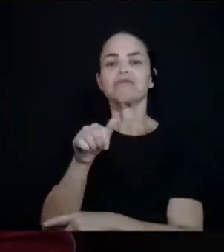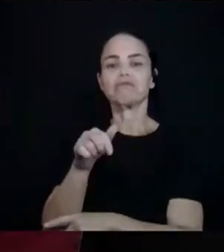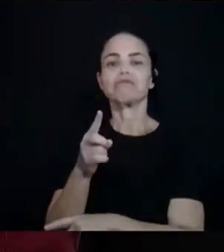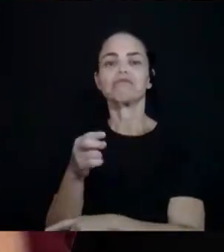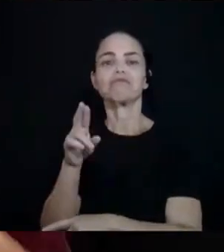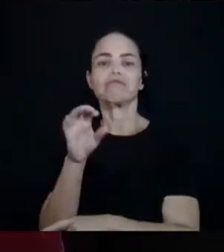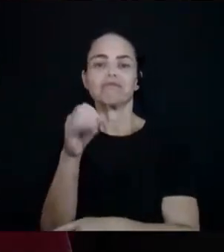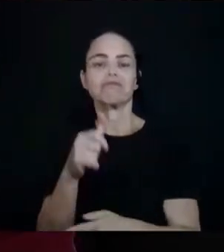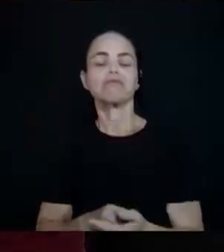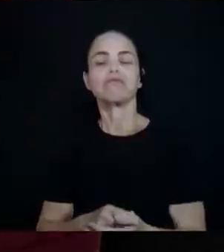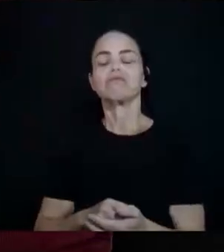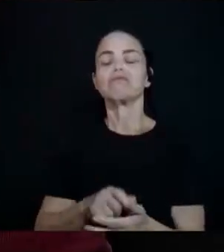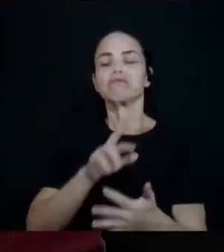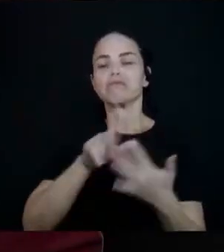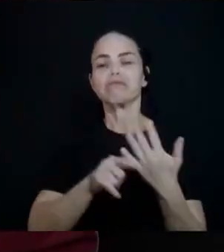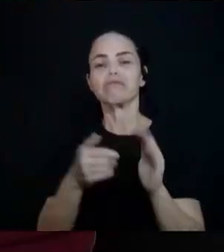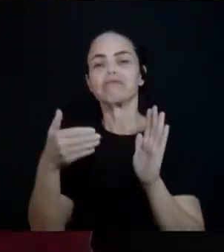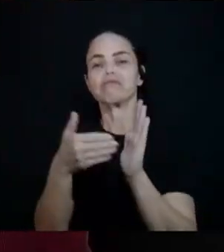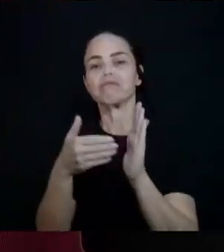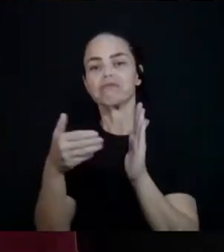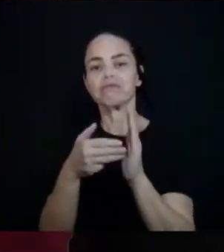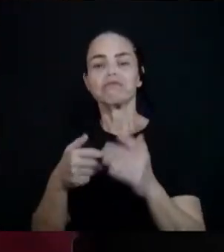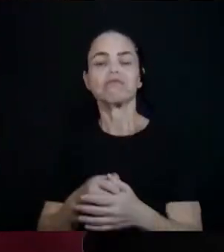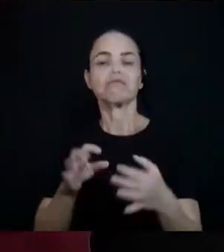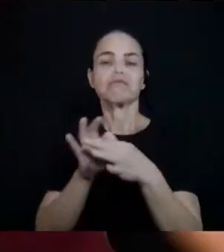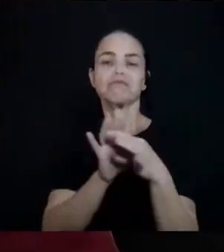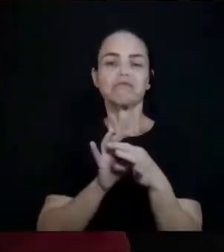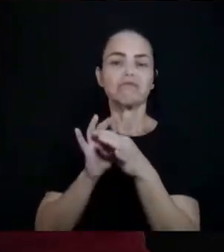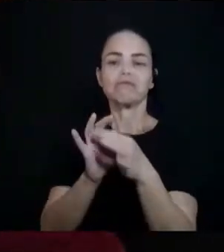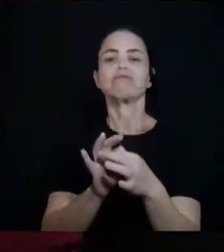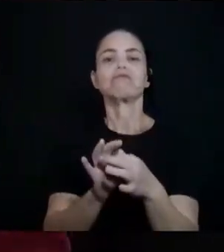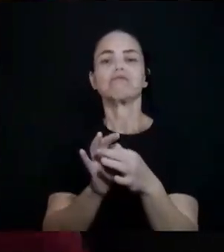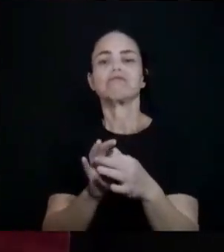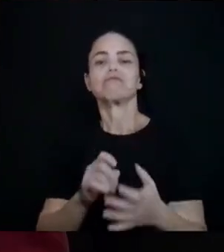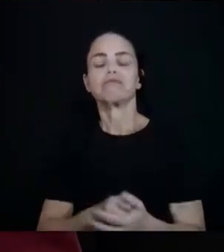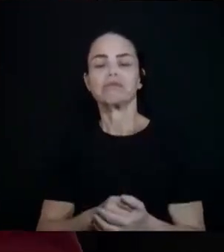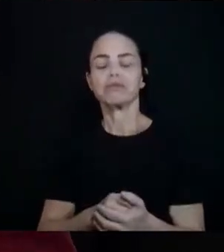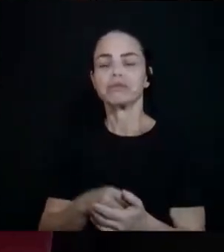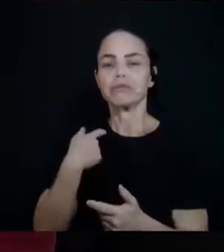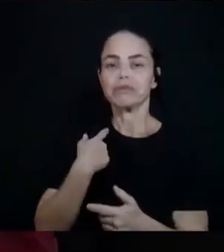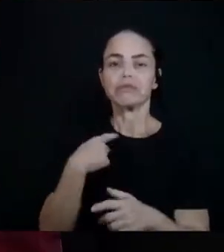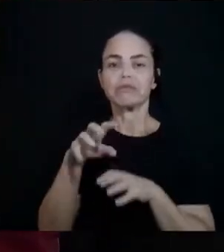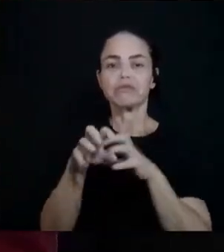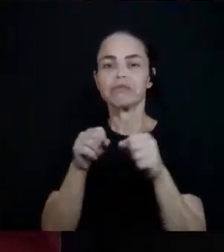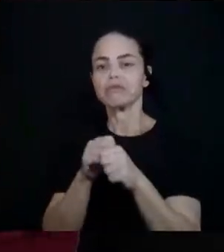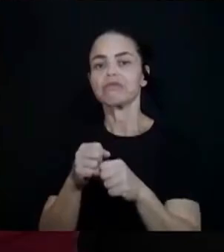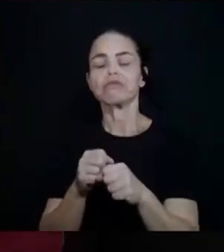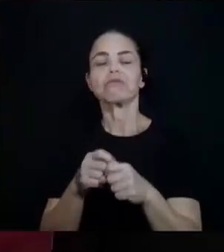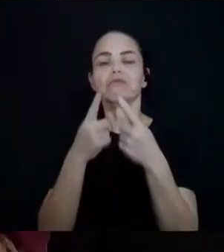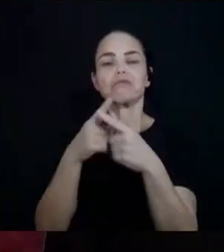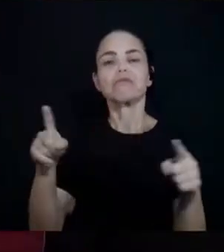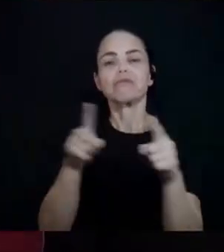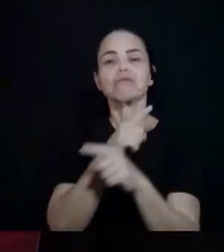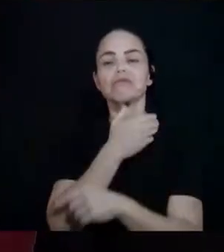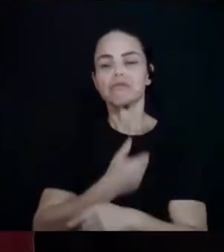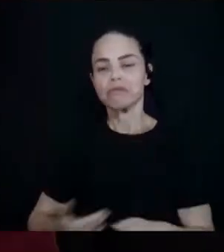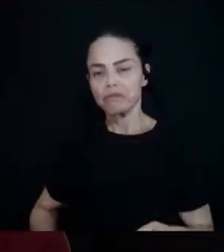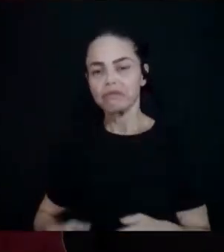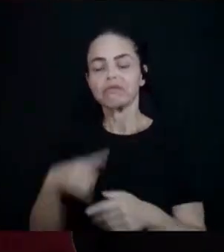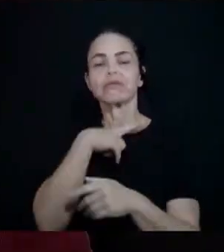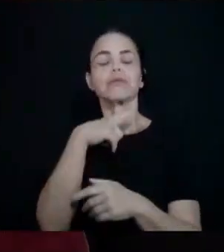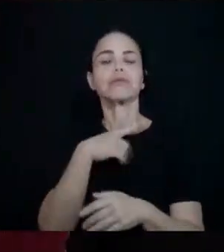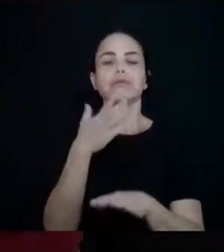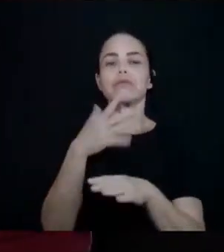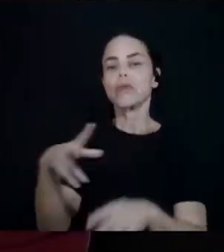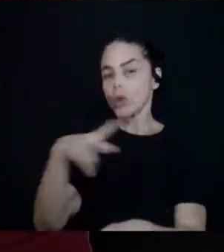diversas razões. Eu acho que, primeiro, a conexão dele com uma formação que vem de orquestra pública, que tem uma